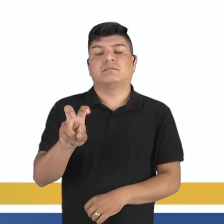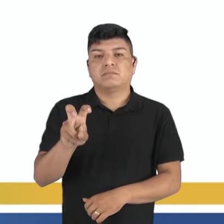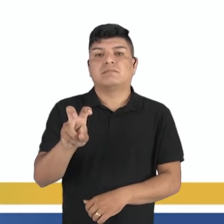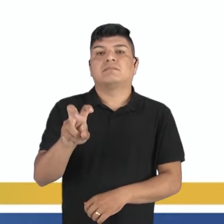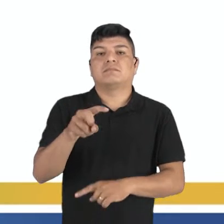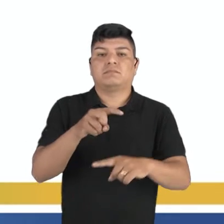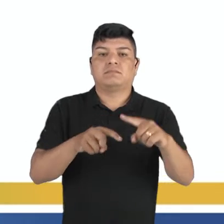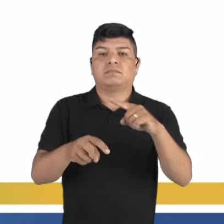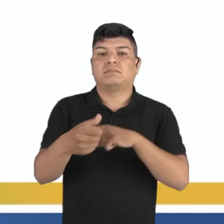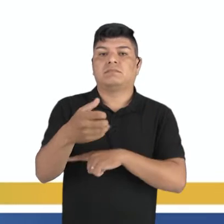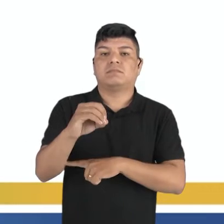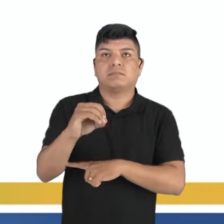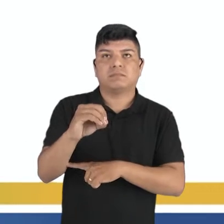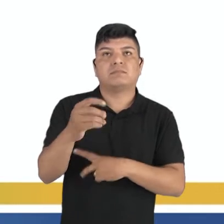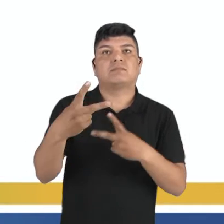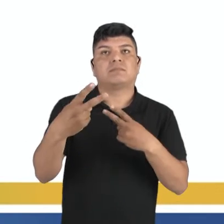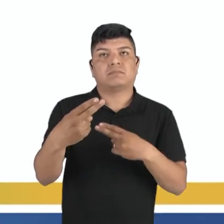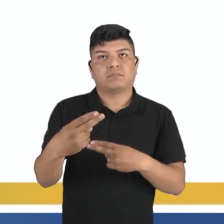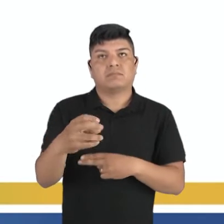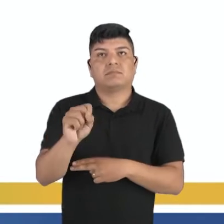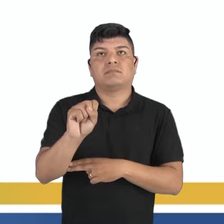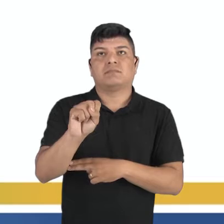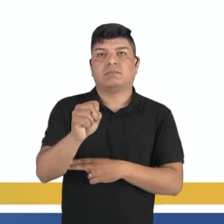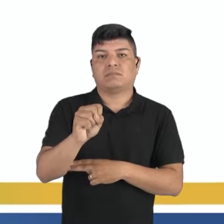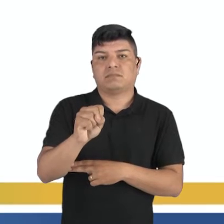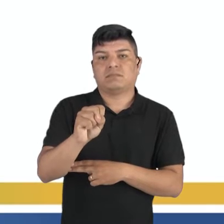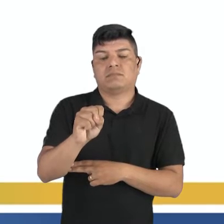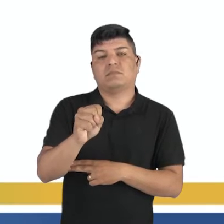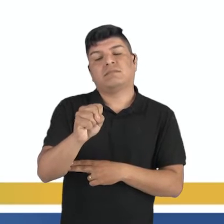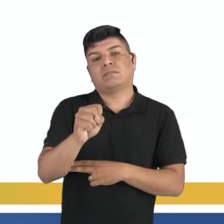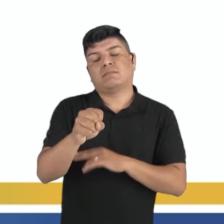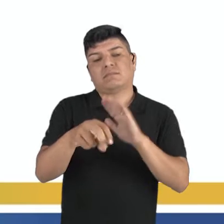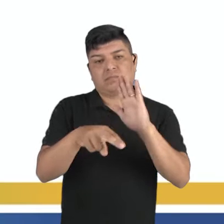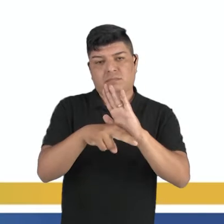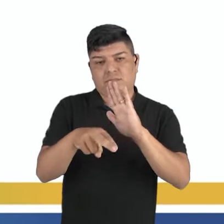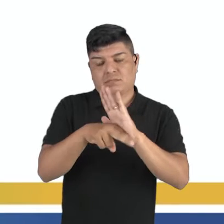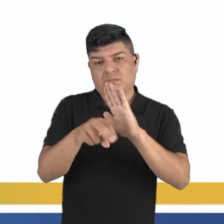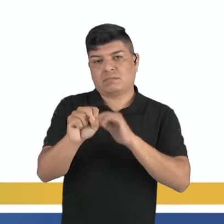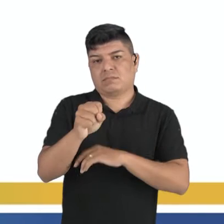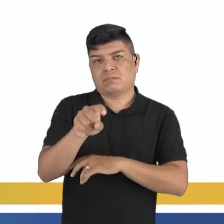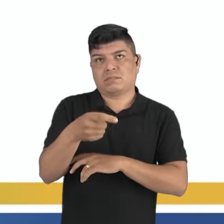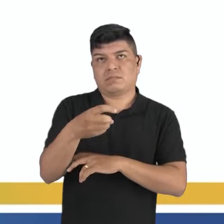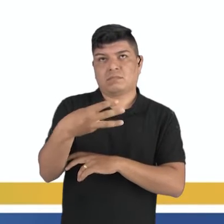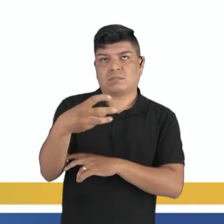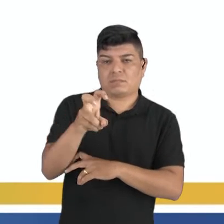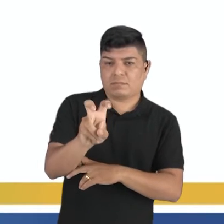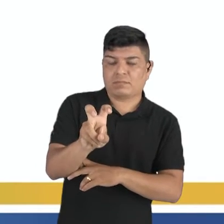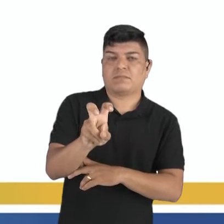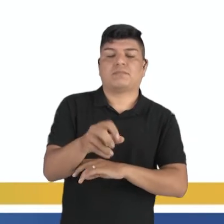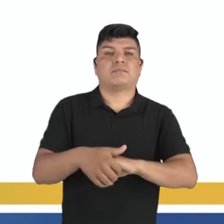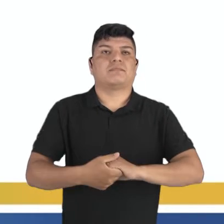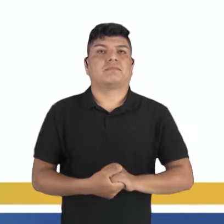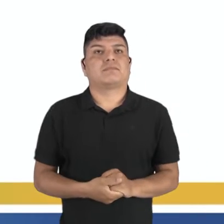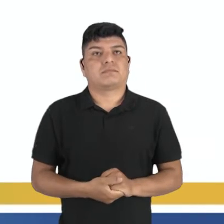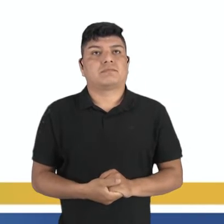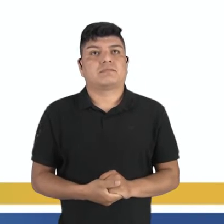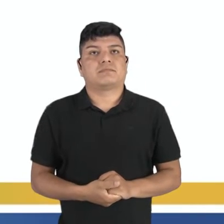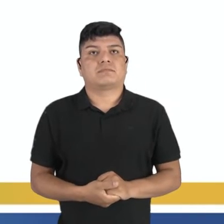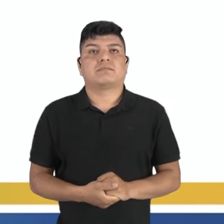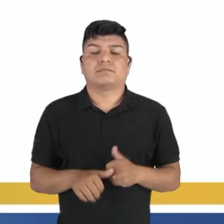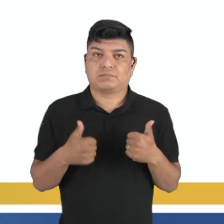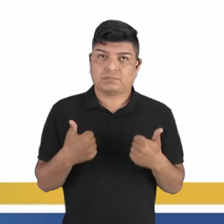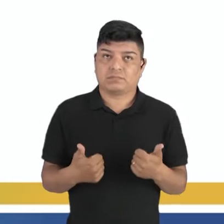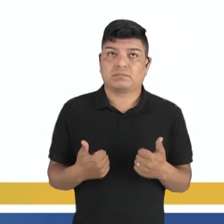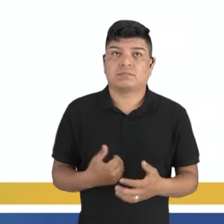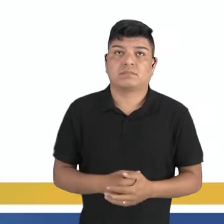83,5, né? E dividindo esse valor por 10, temos então uma nota média aí de 8,35.